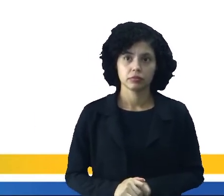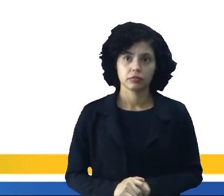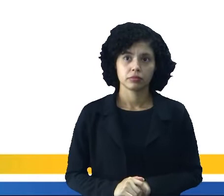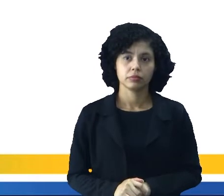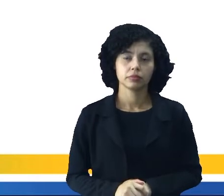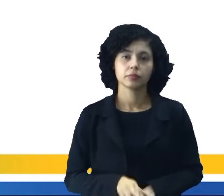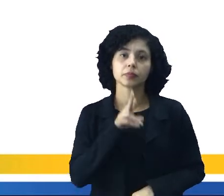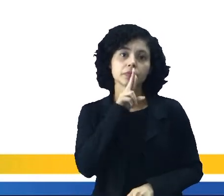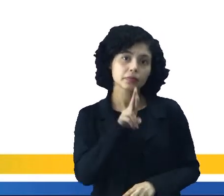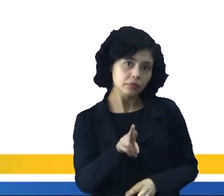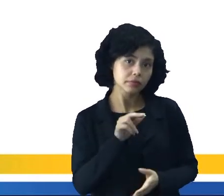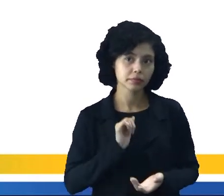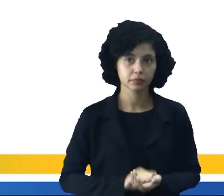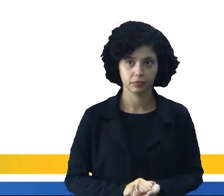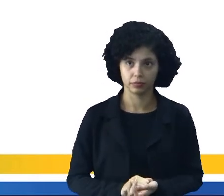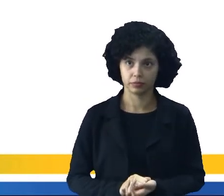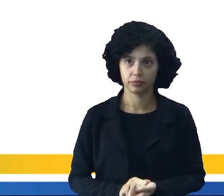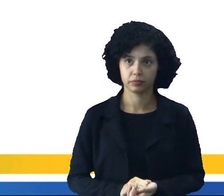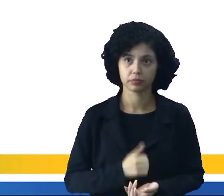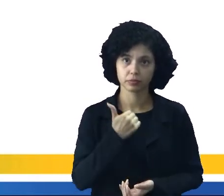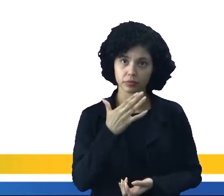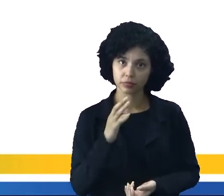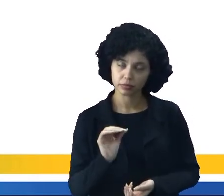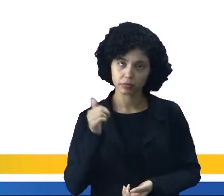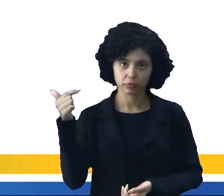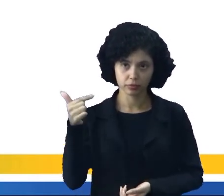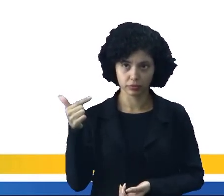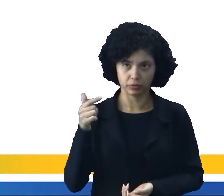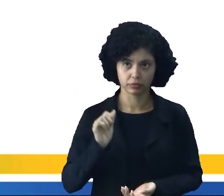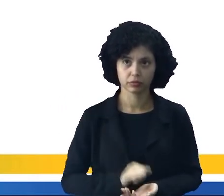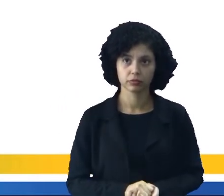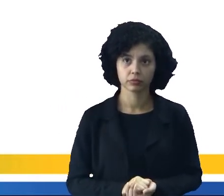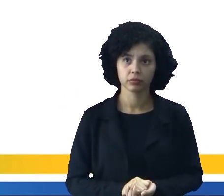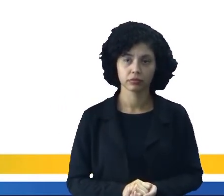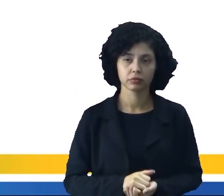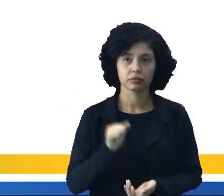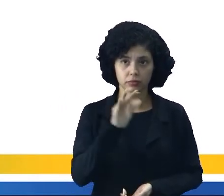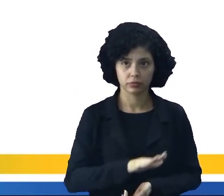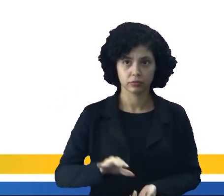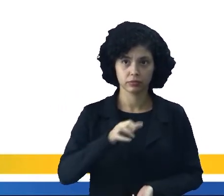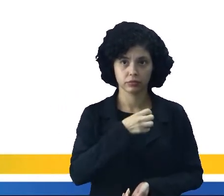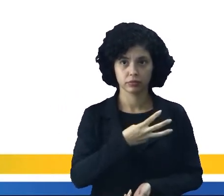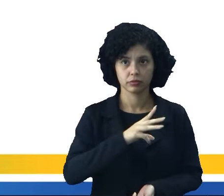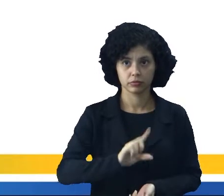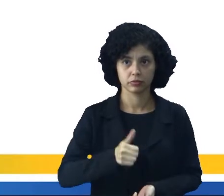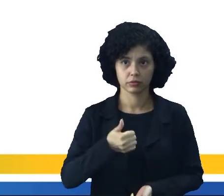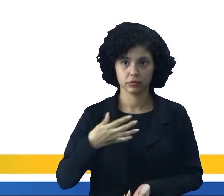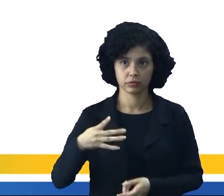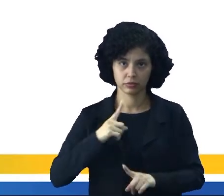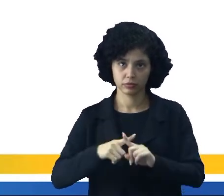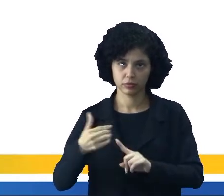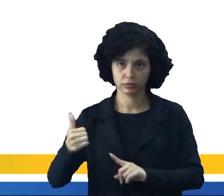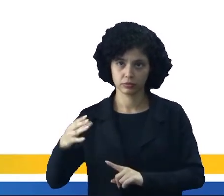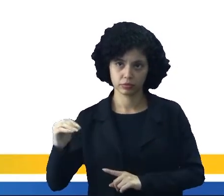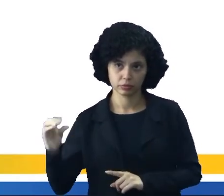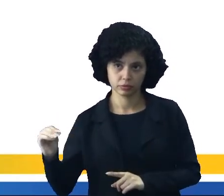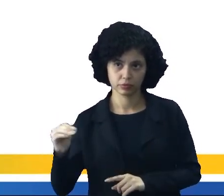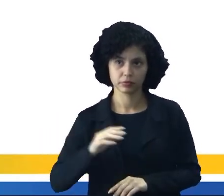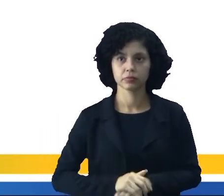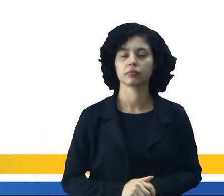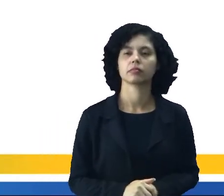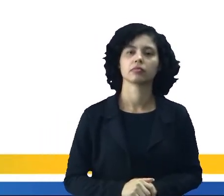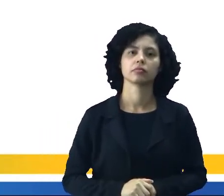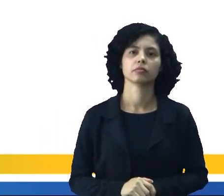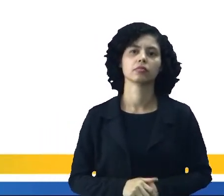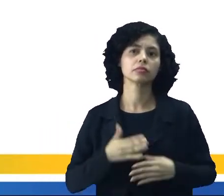nós resolvemos primeiro aí o 10 ao quadrado potenciação então a área é igual a 3,14 x 10 ao quadrado que é 100